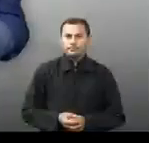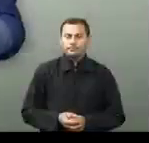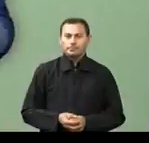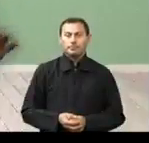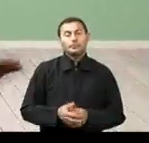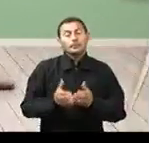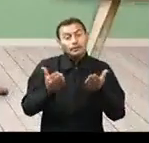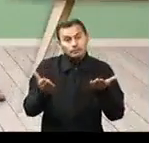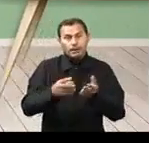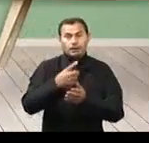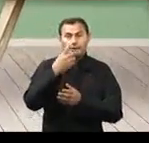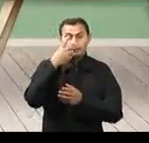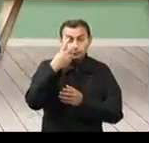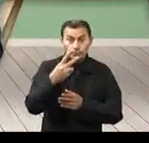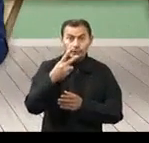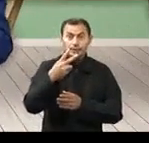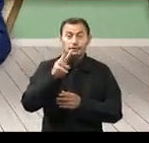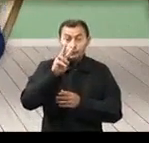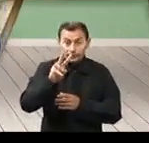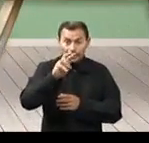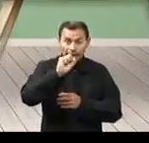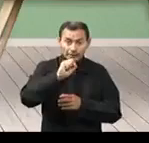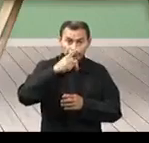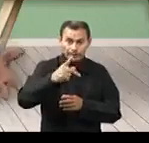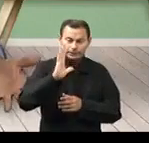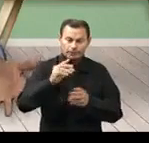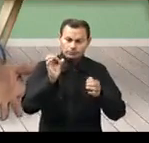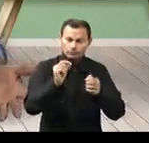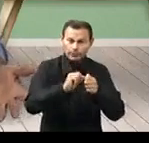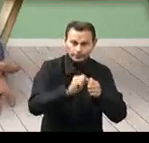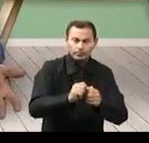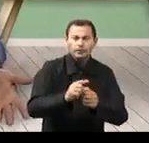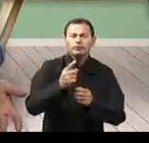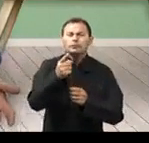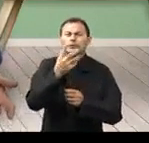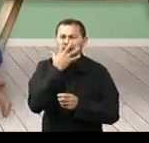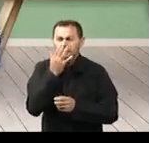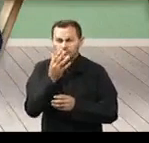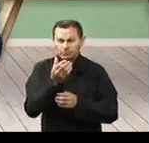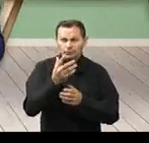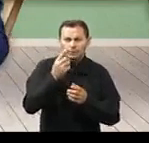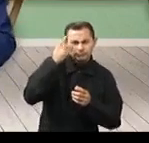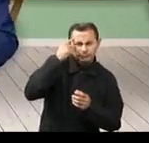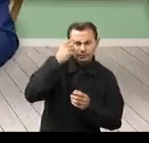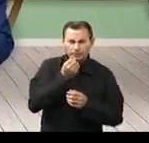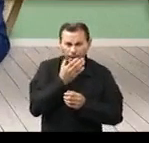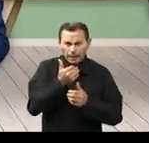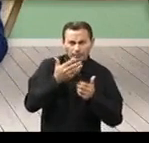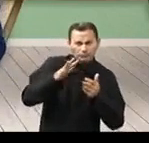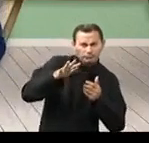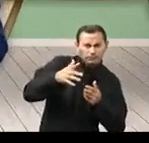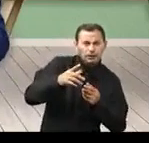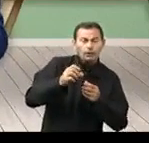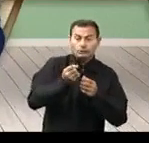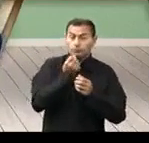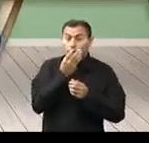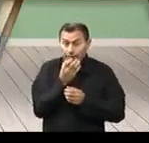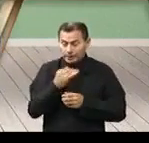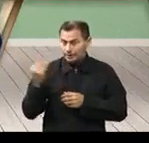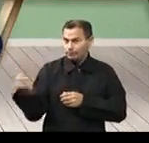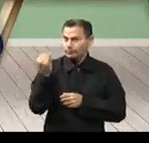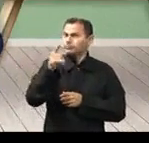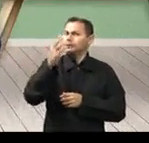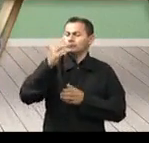Bom, 2 SPs já foram finalizadas. Como você acha que está se saindo? Lembre-se de que para se dar bem é